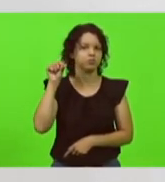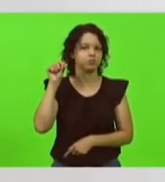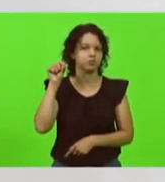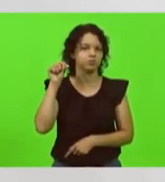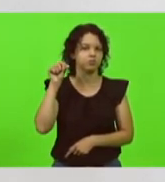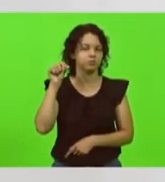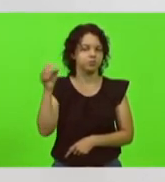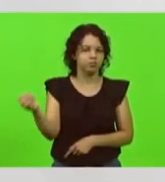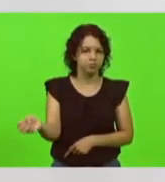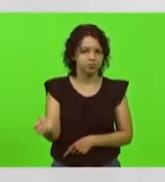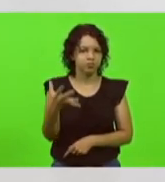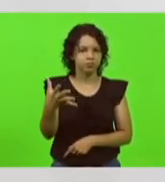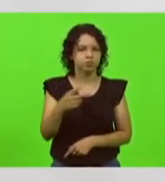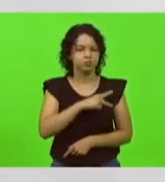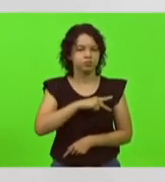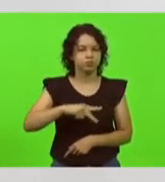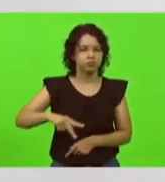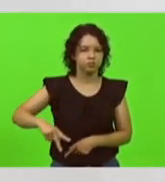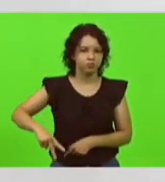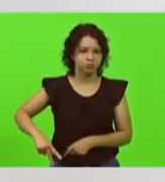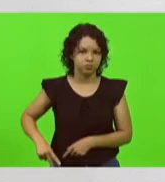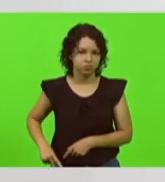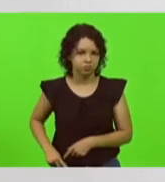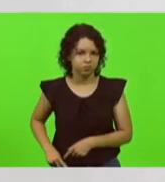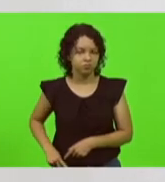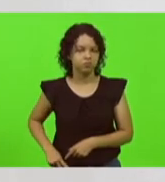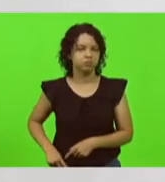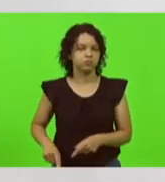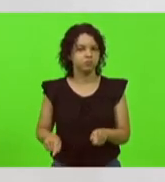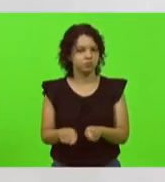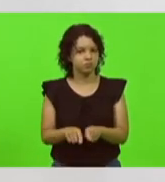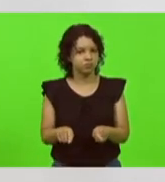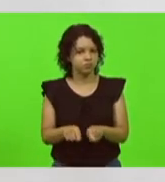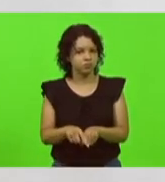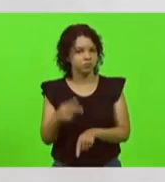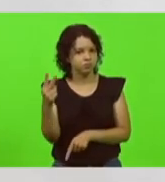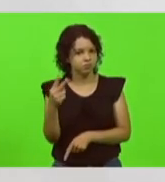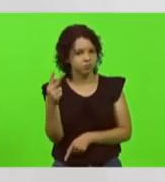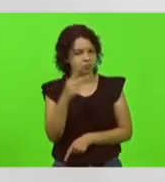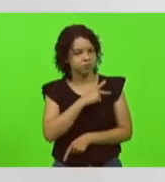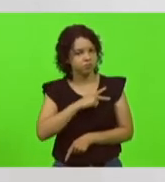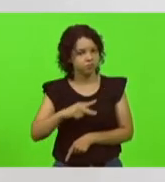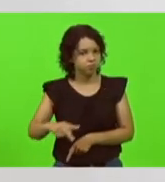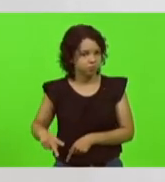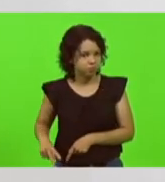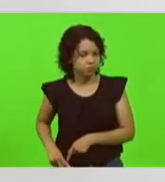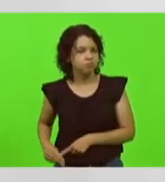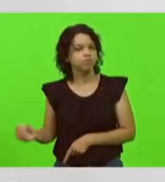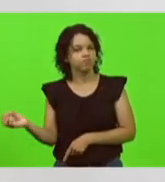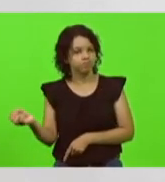o novo presidente e o novo vice-presidente desta casa,